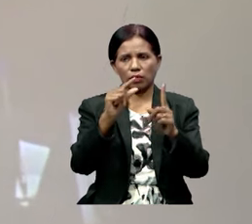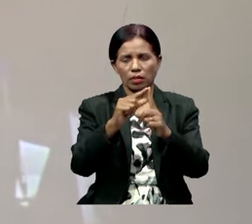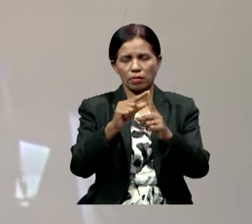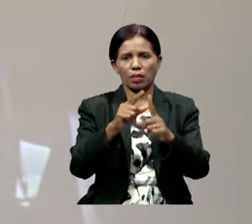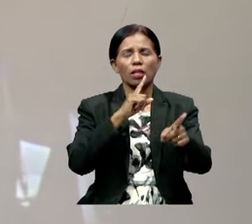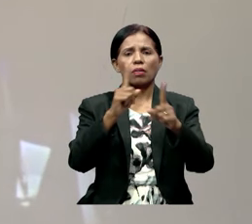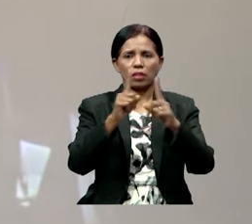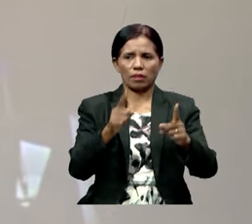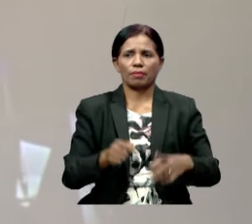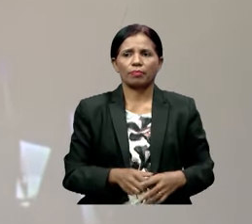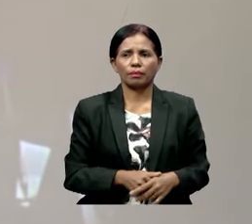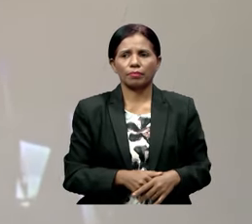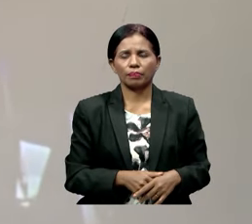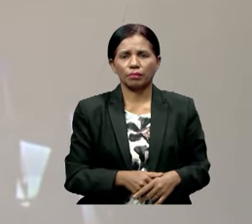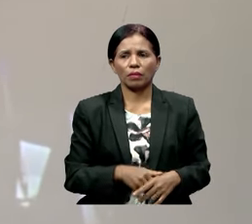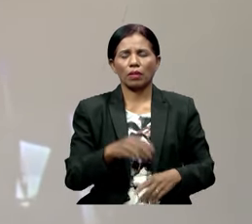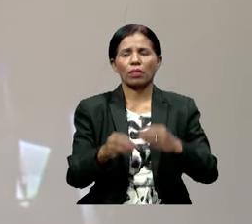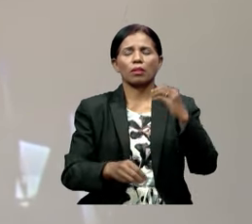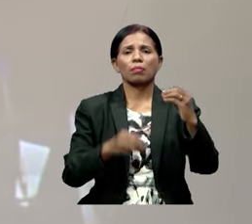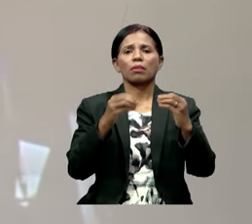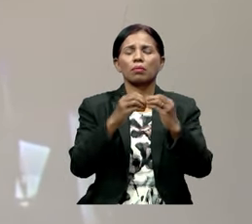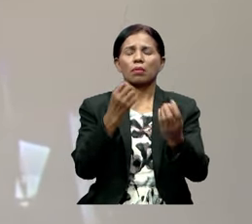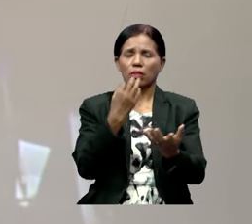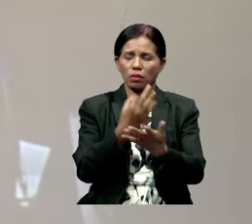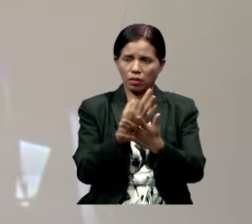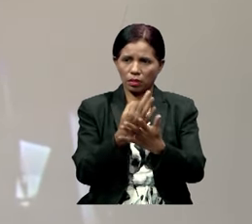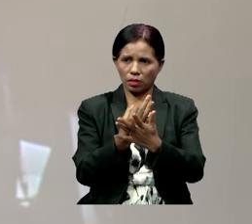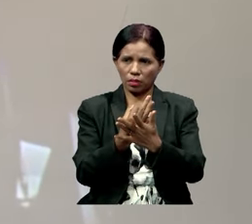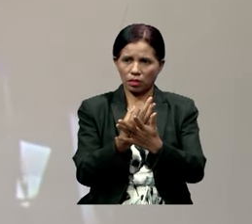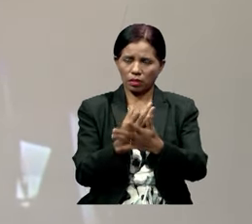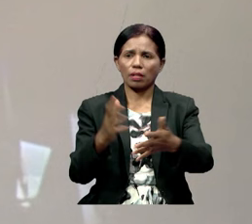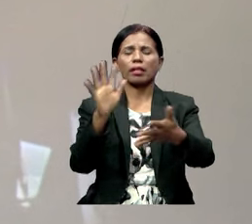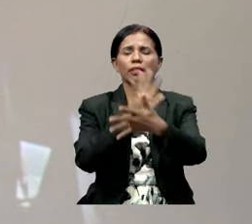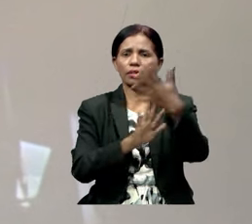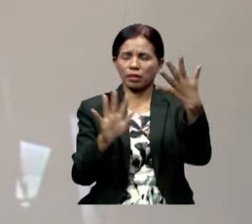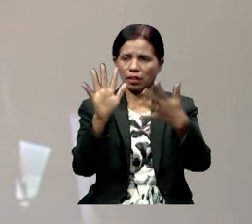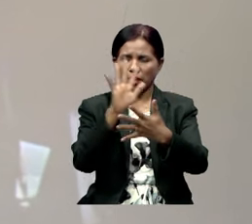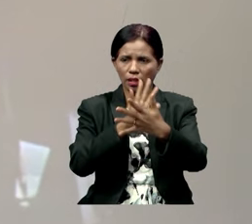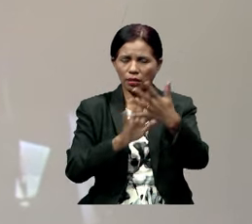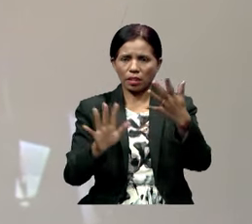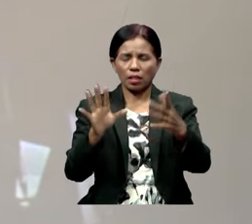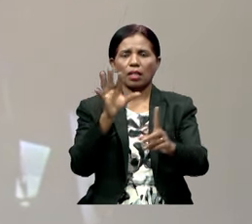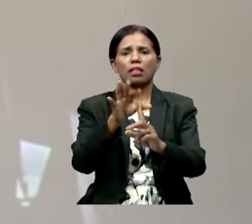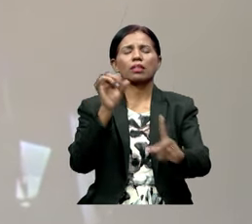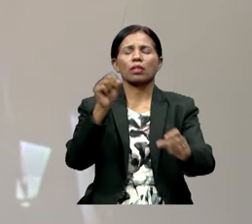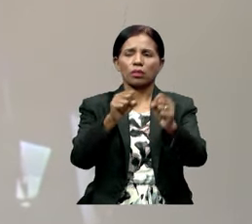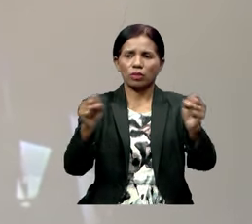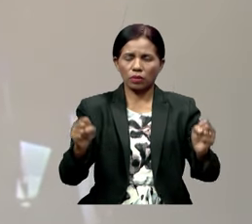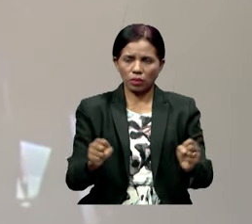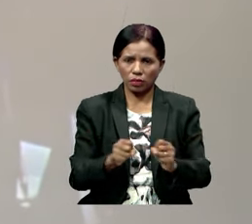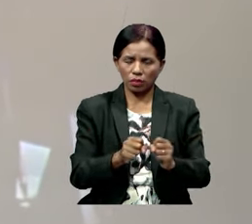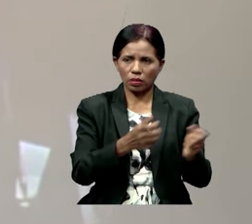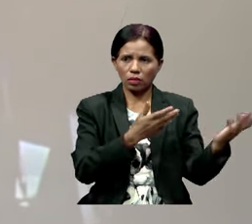colia. Cata orçamento ba celebra. Ele sabe, né? Transmite ona